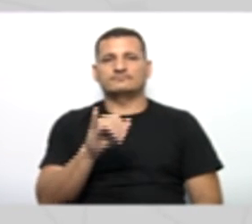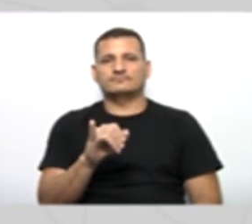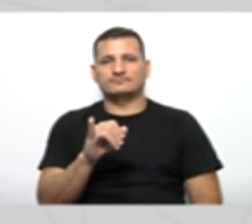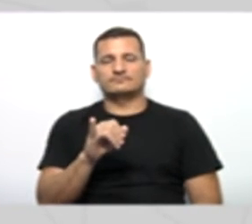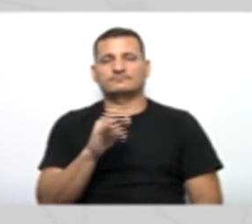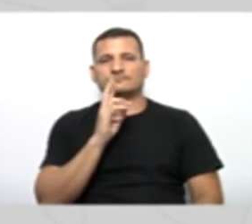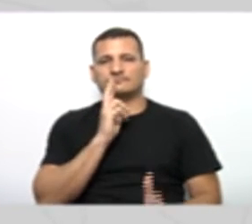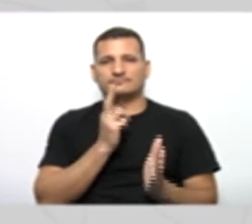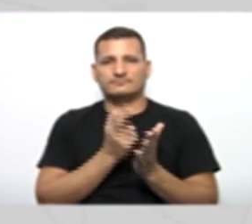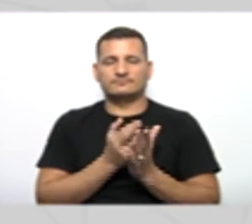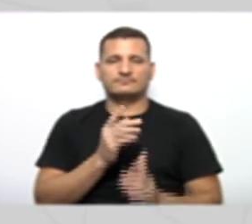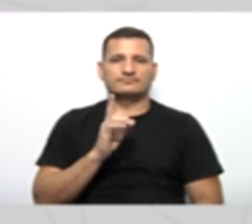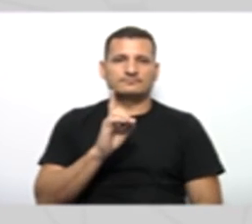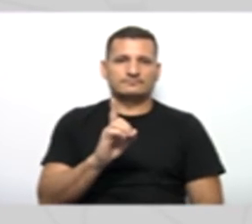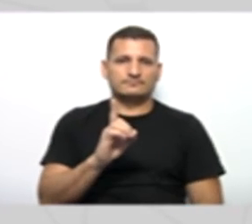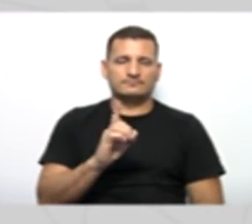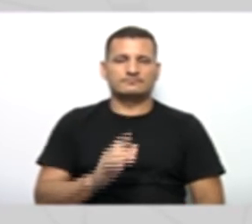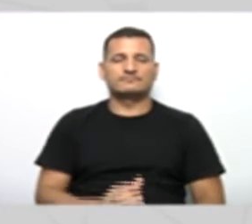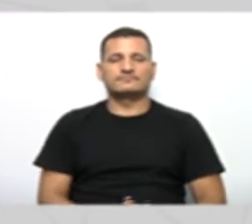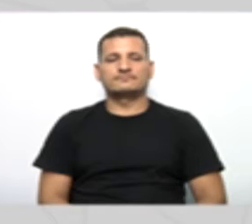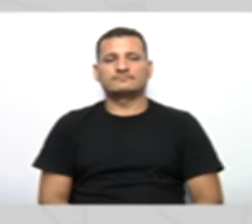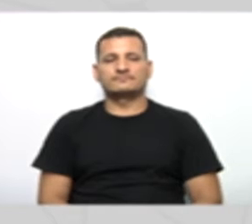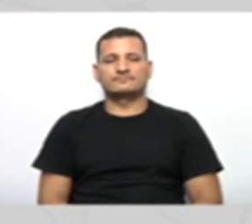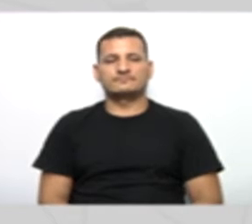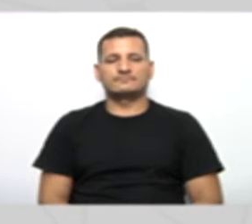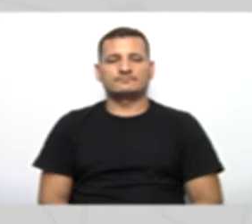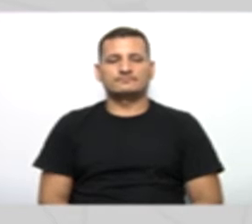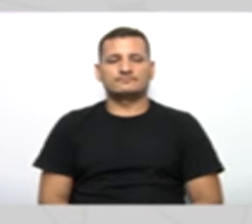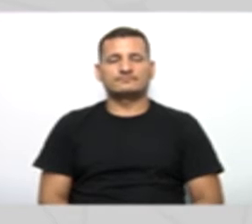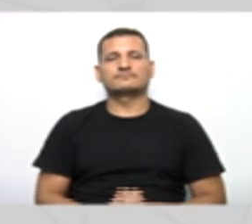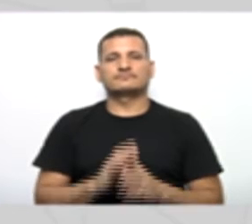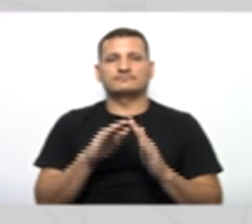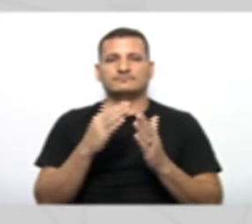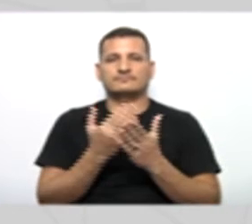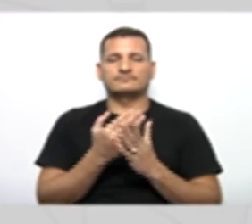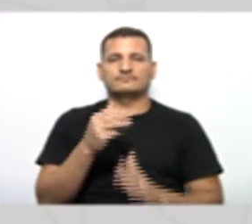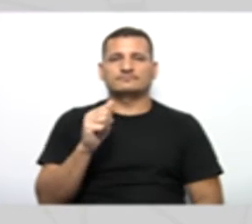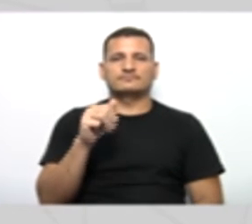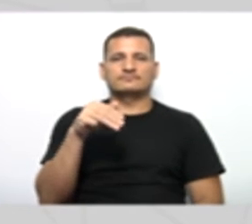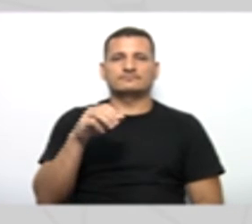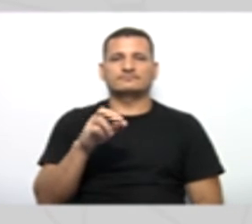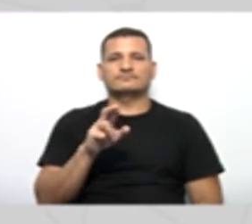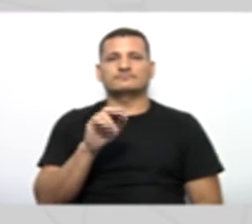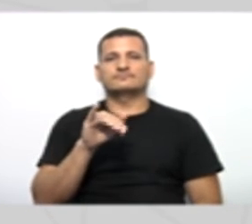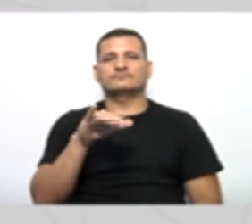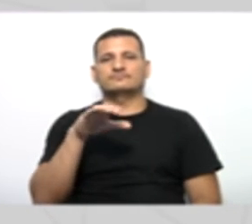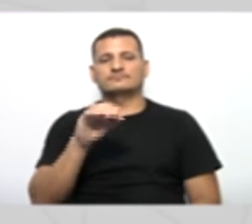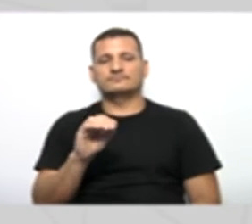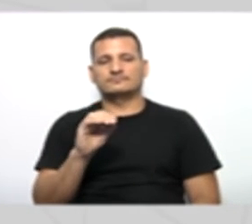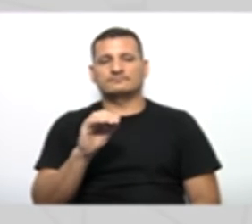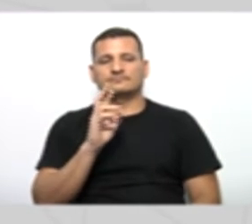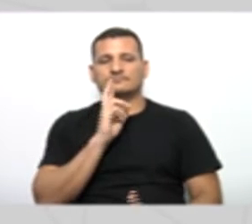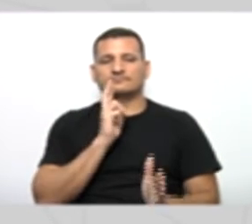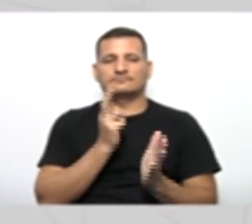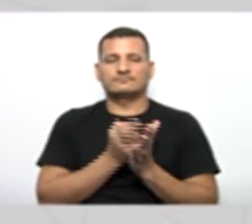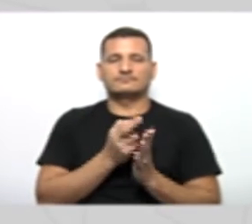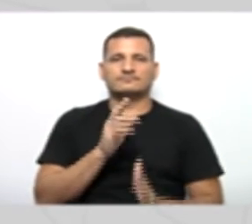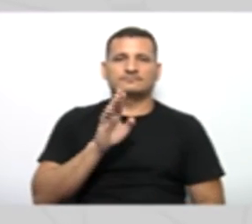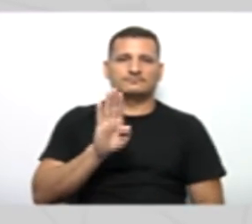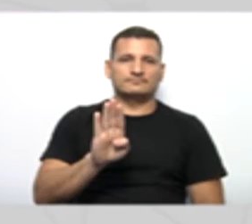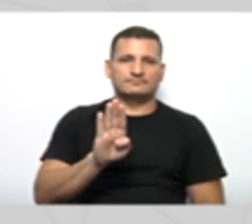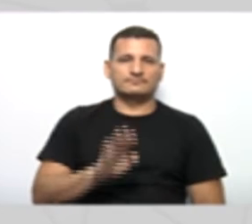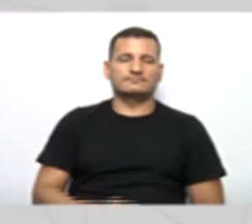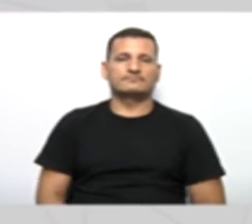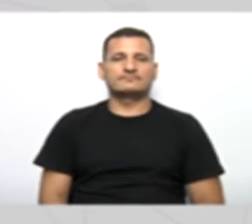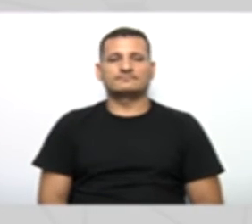letra D. Os alunos da Escola Américo Brasiliense de letra B. Professor Willis,